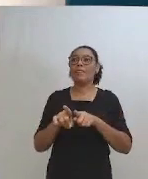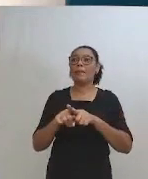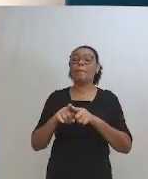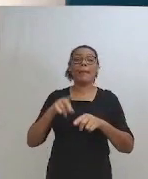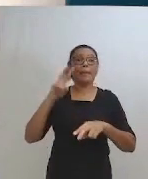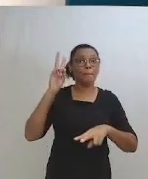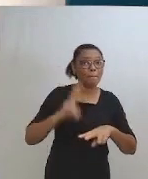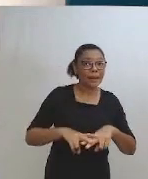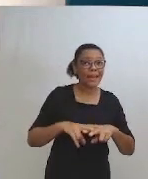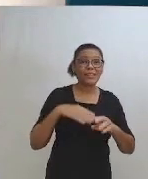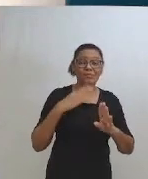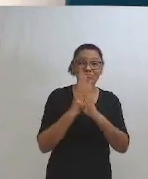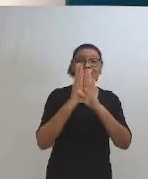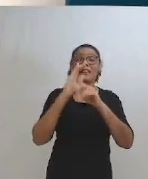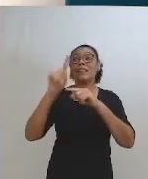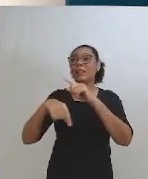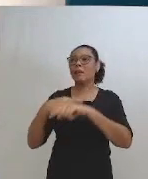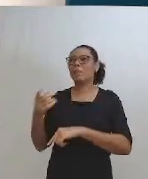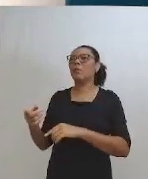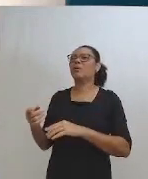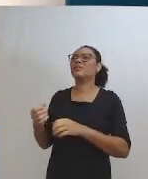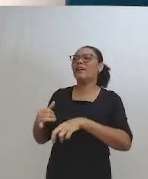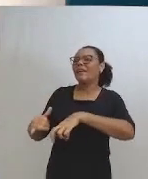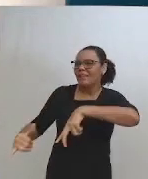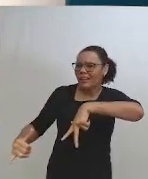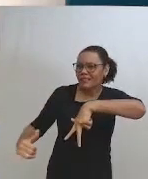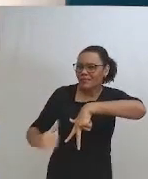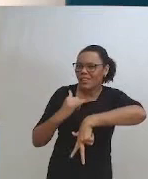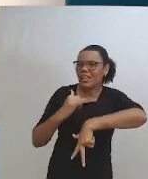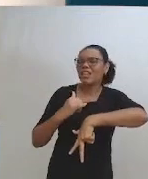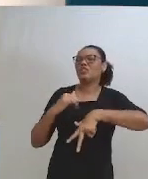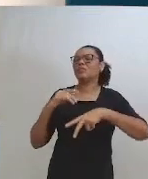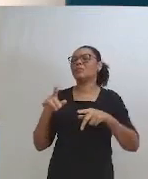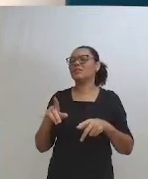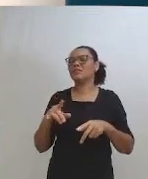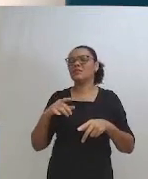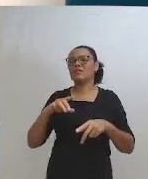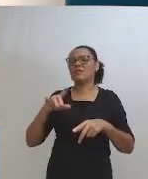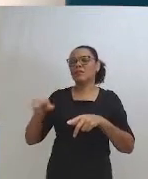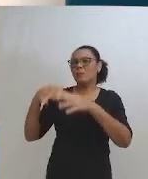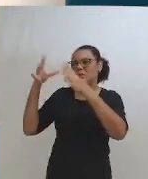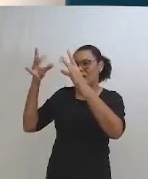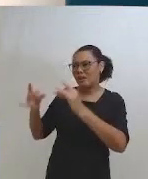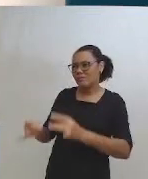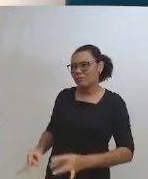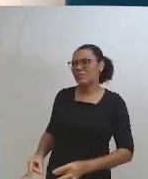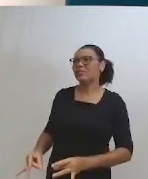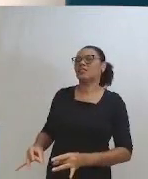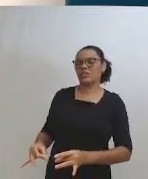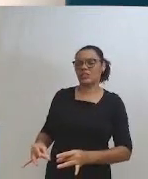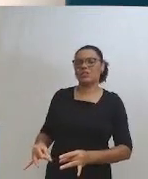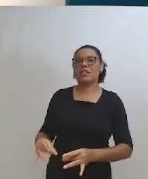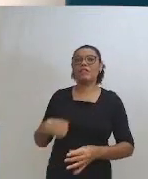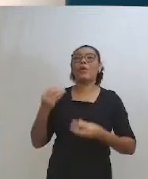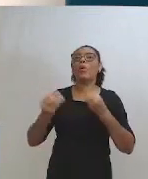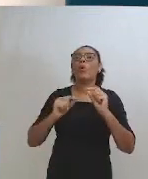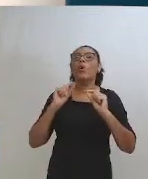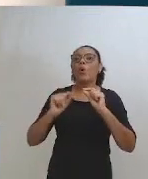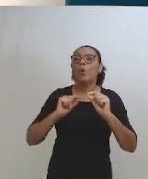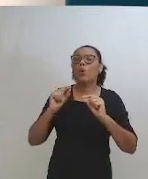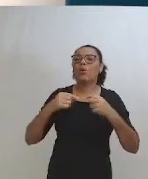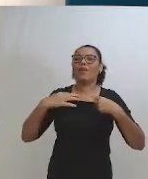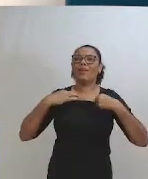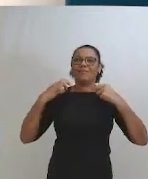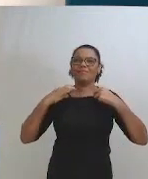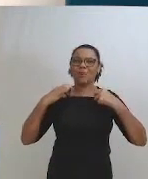vítimas descreverem a indumentária dos agentes. E é lógico